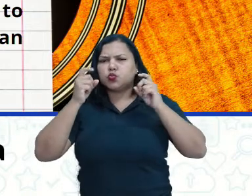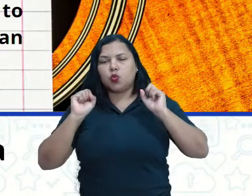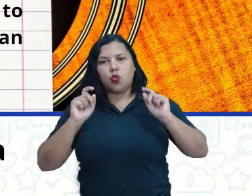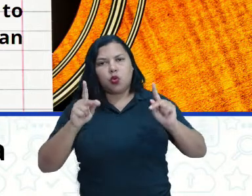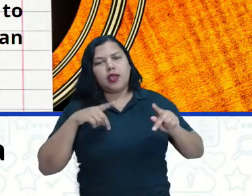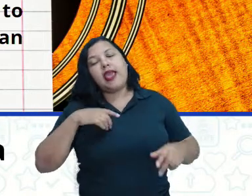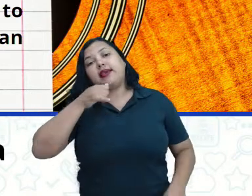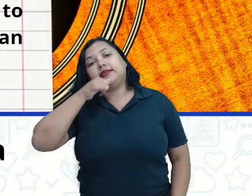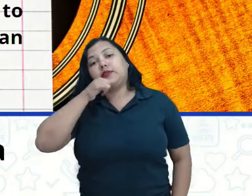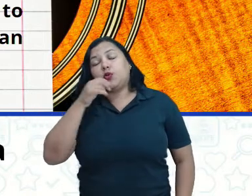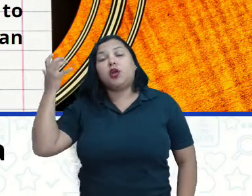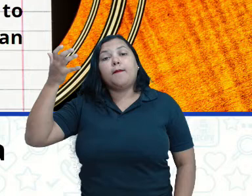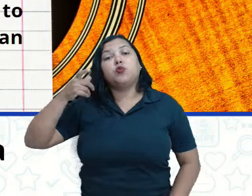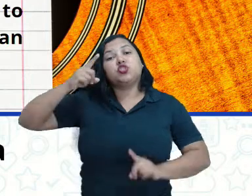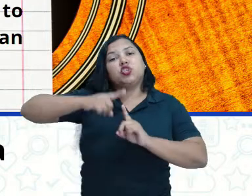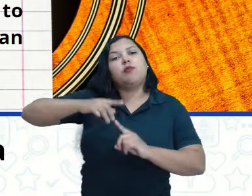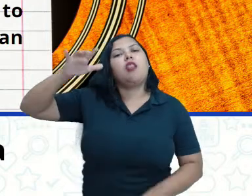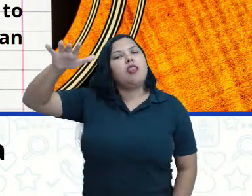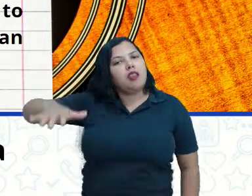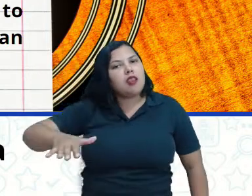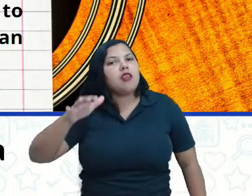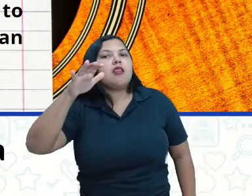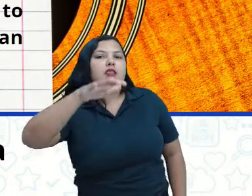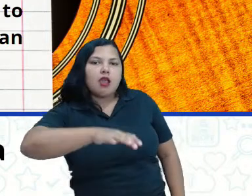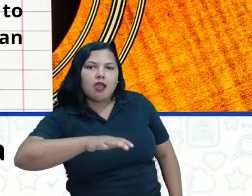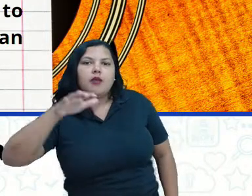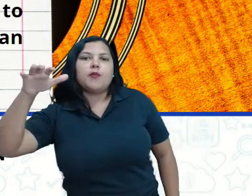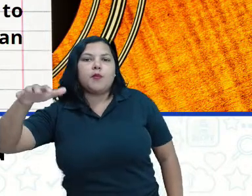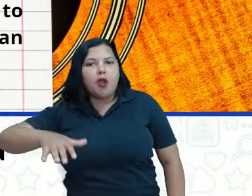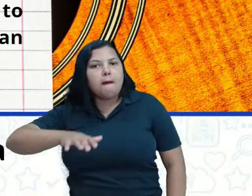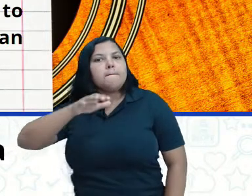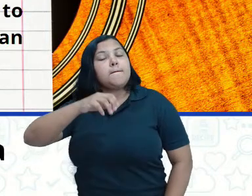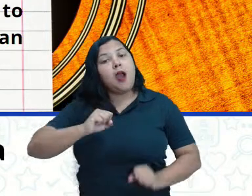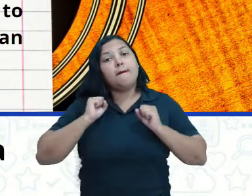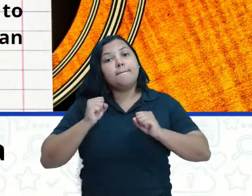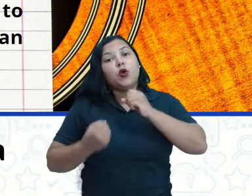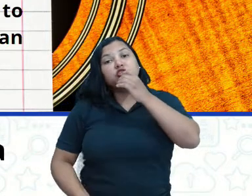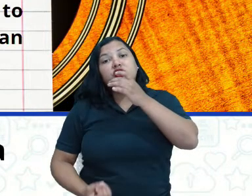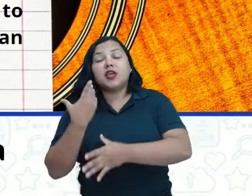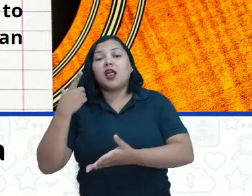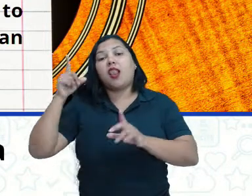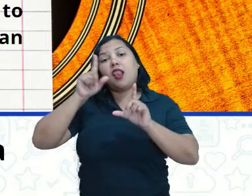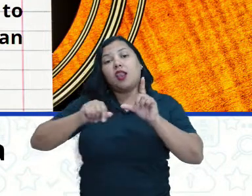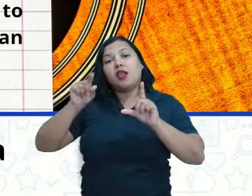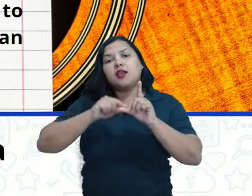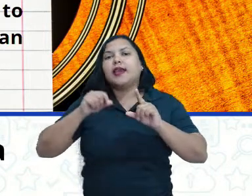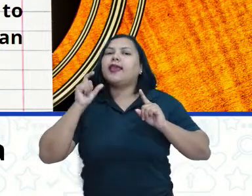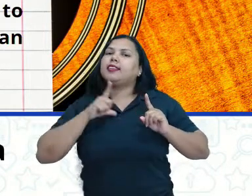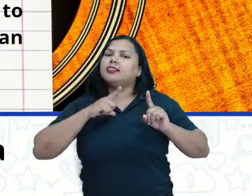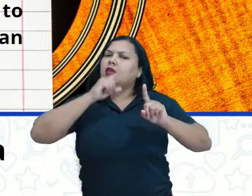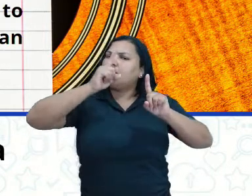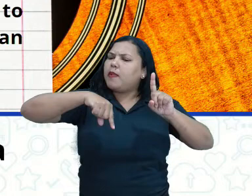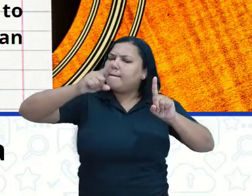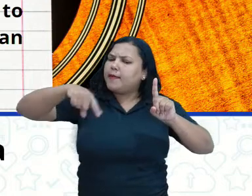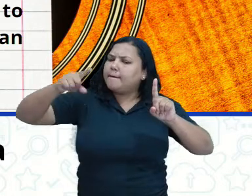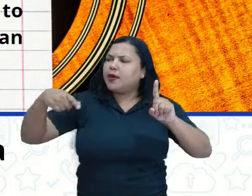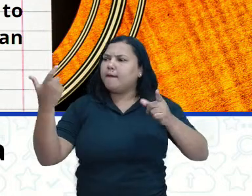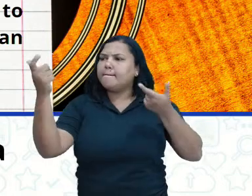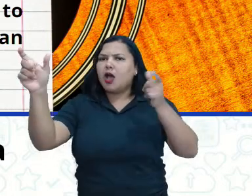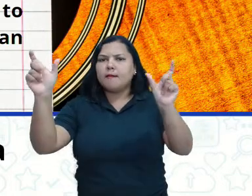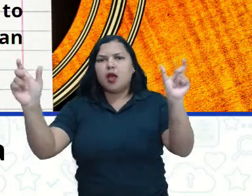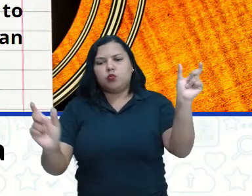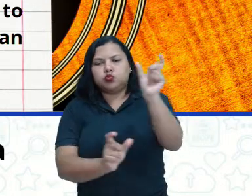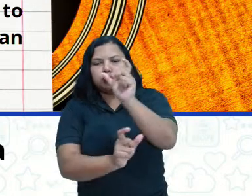Os rappers podem também criar letras, em geral, com a variação de